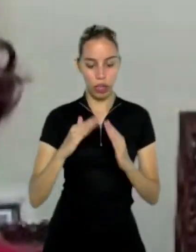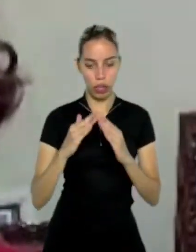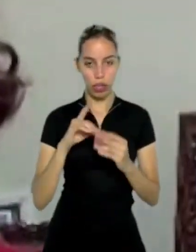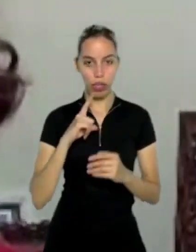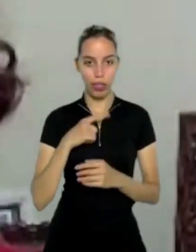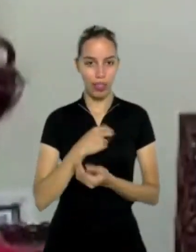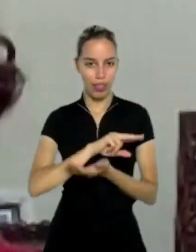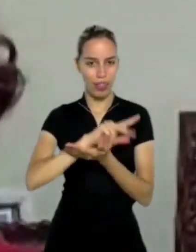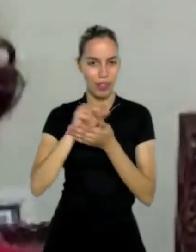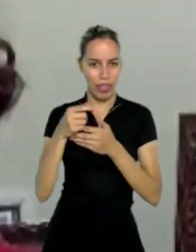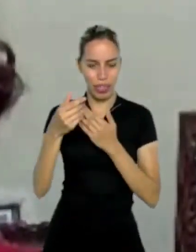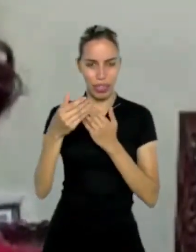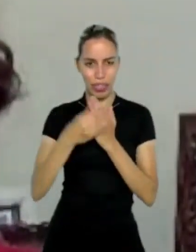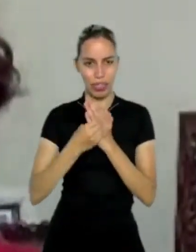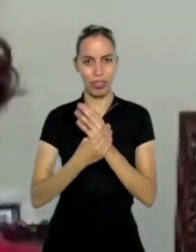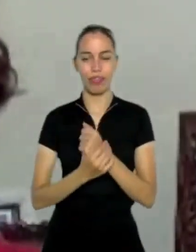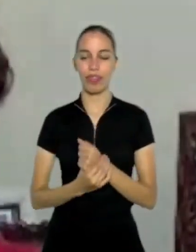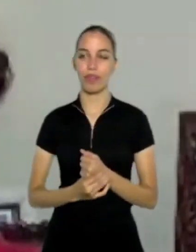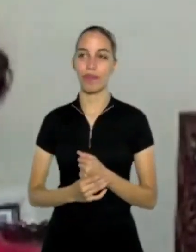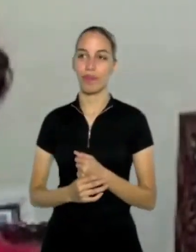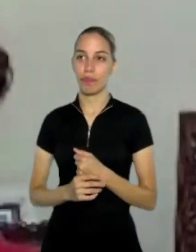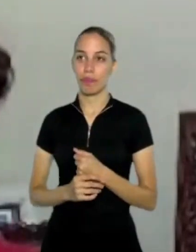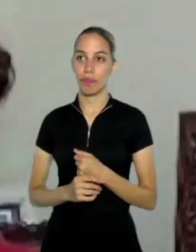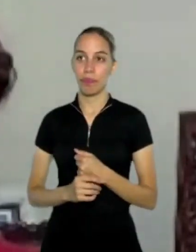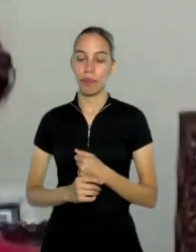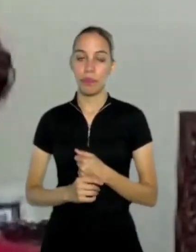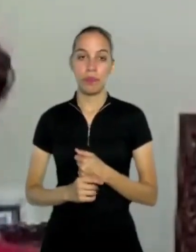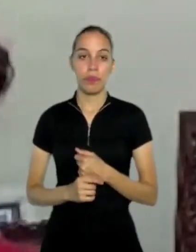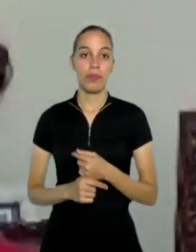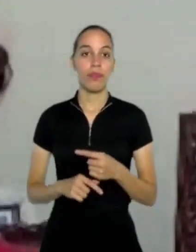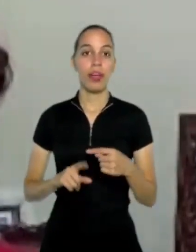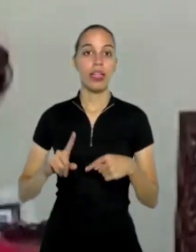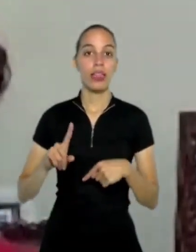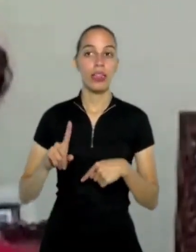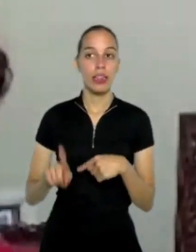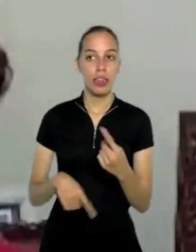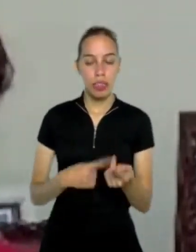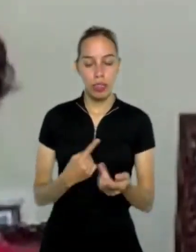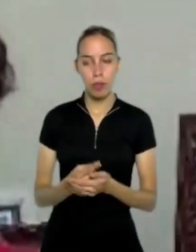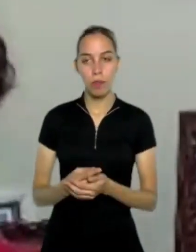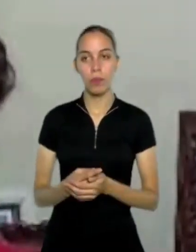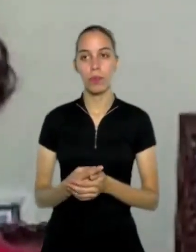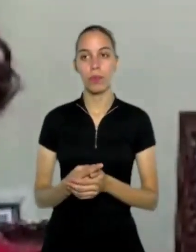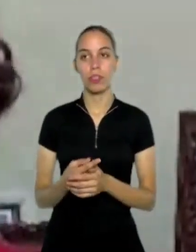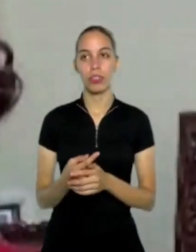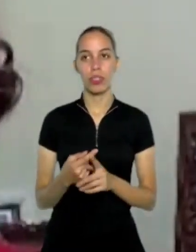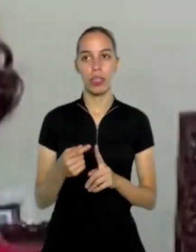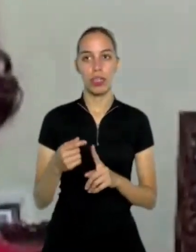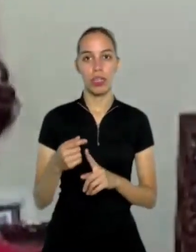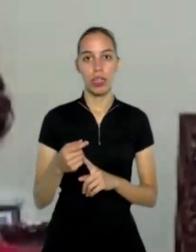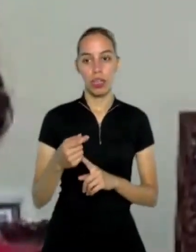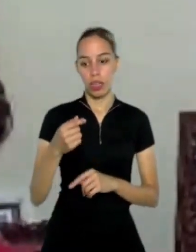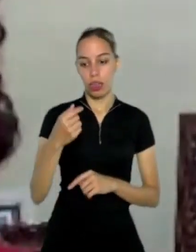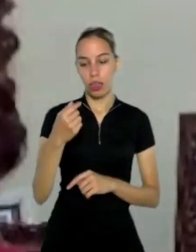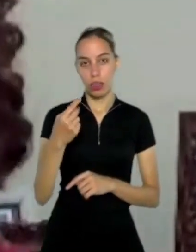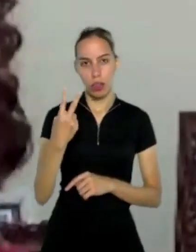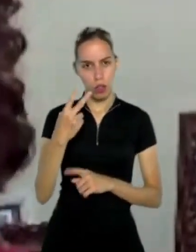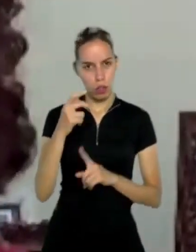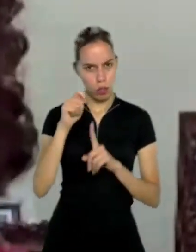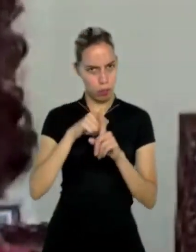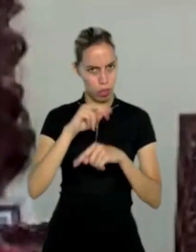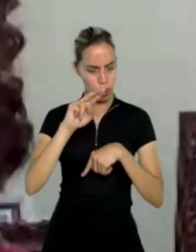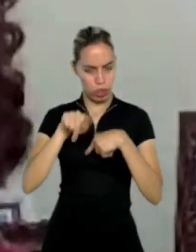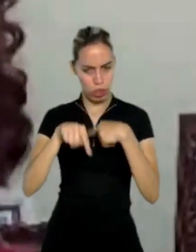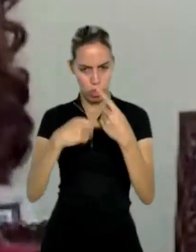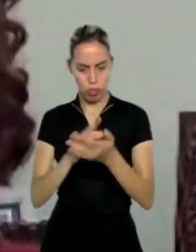num concurso de uma editora lá de Belém do Pará, chamava Literacidade. Eu acredito que eu acho que ela não está em